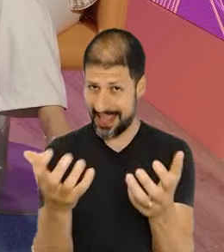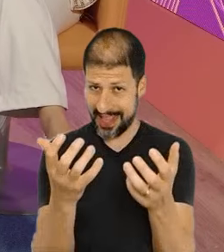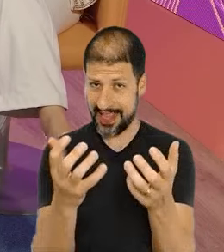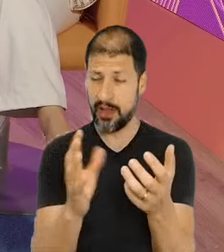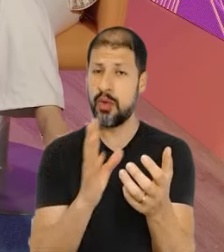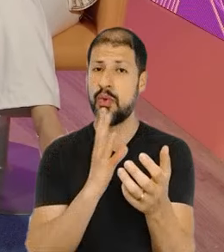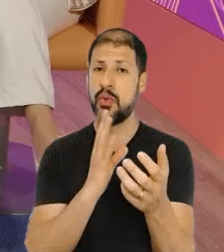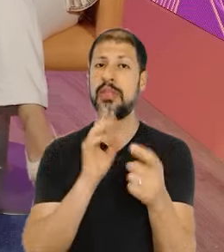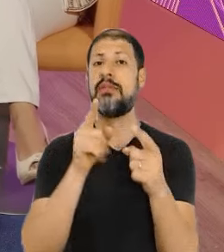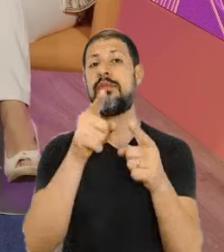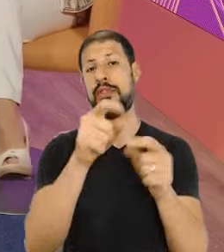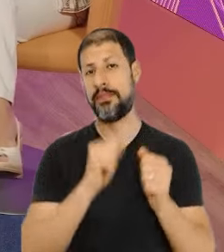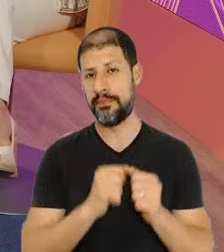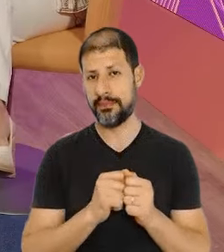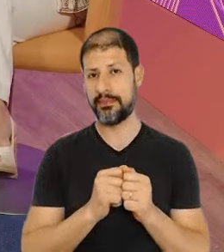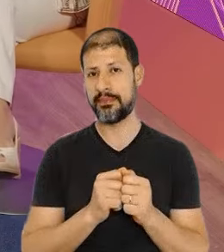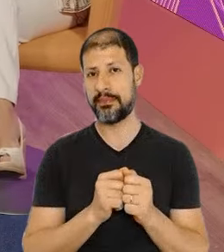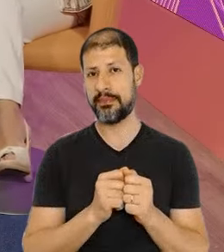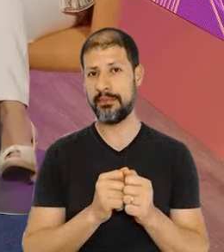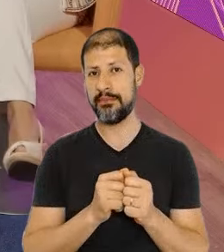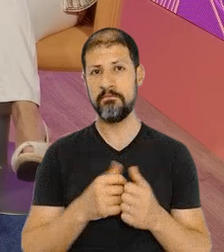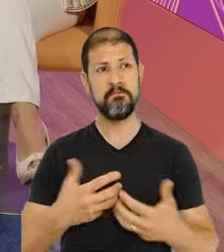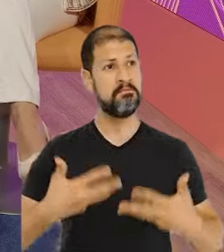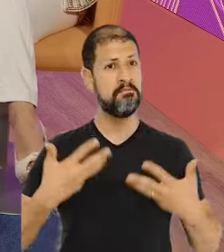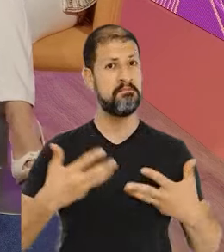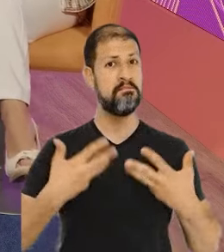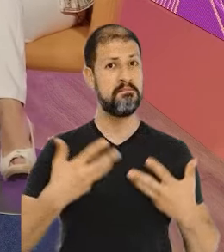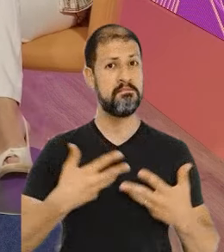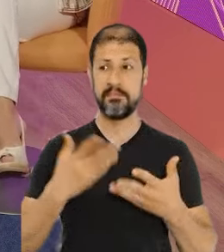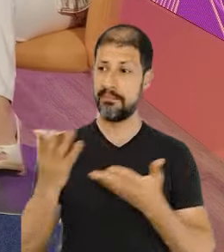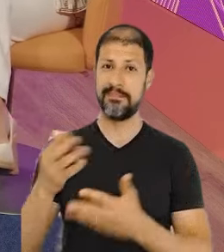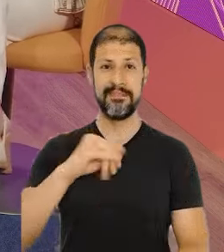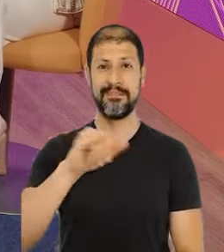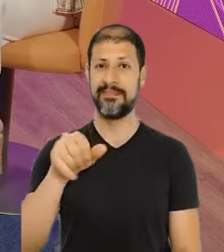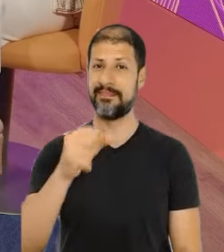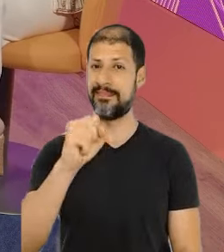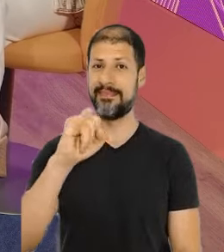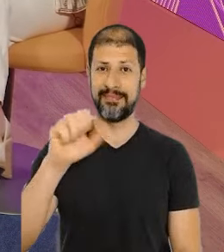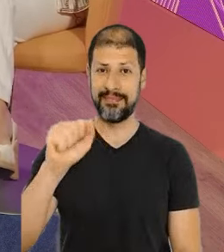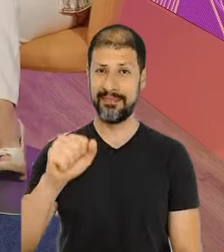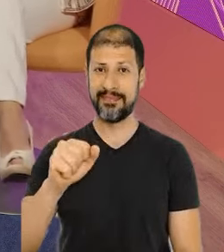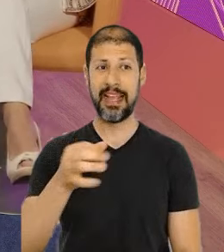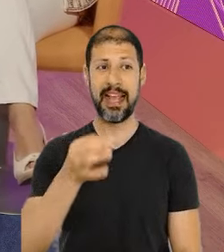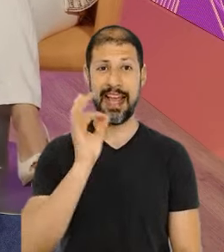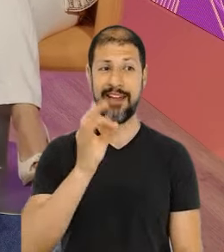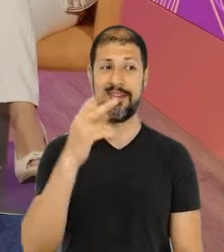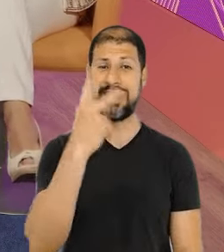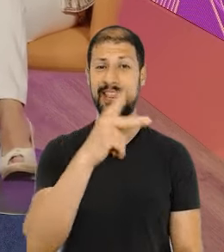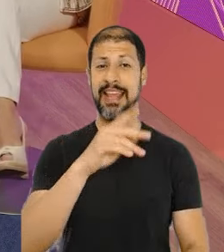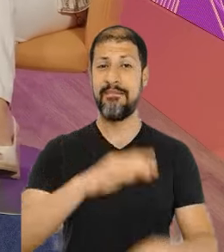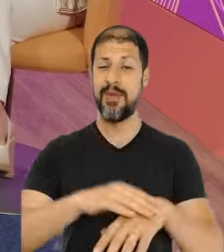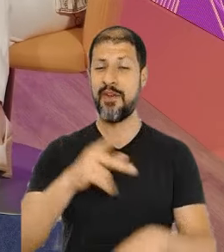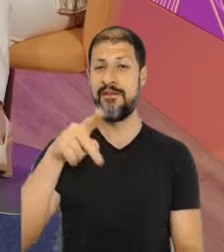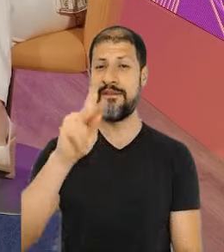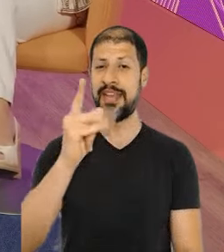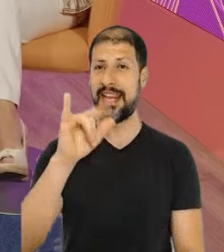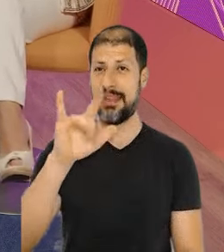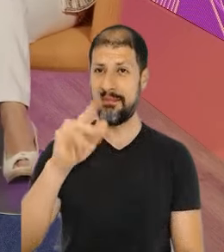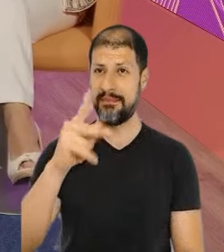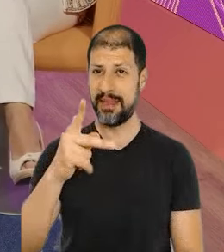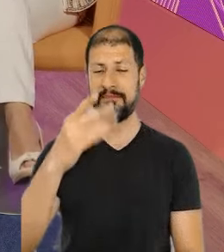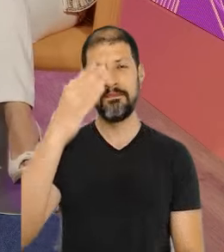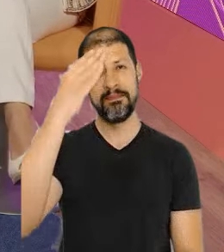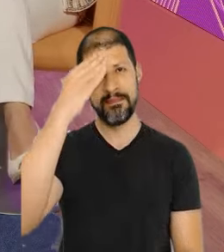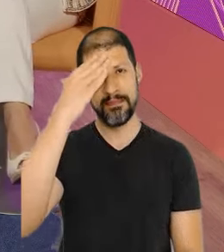conhecer vocês se inspirar com a Jéssica tomar o café do FIPE assim muito